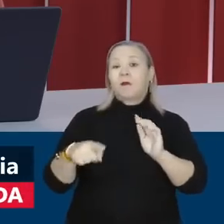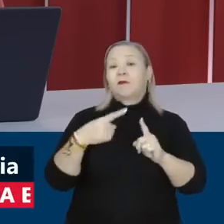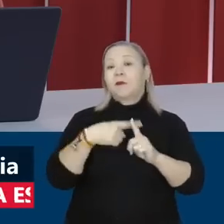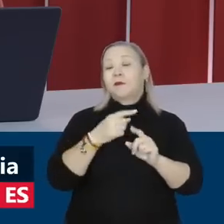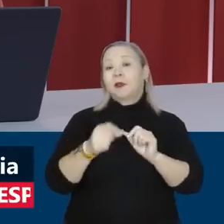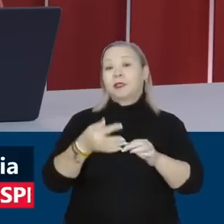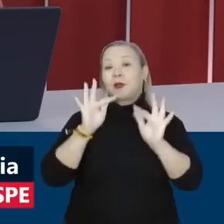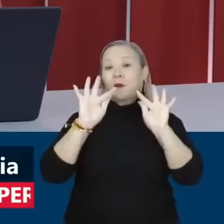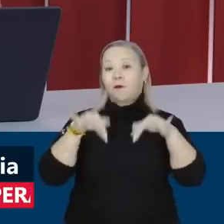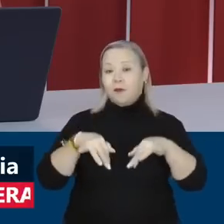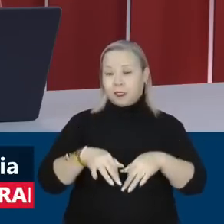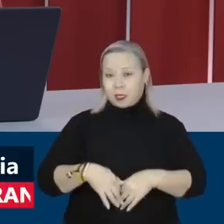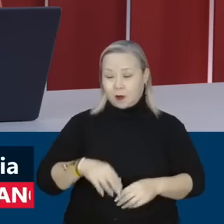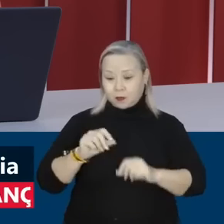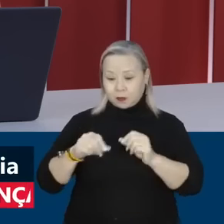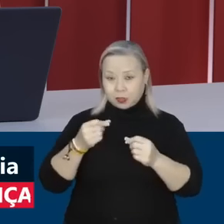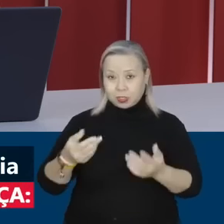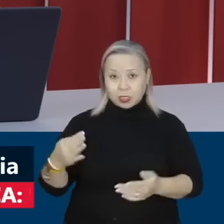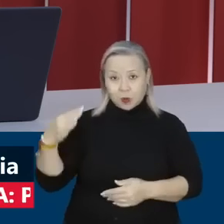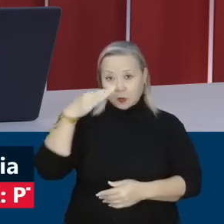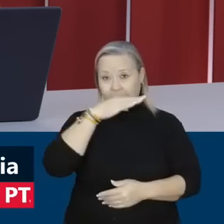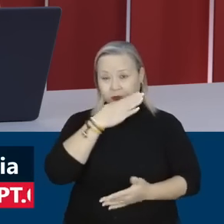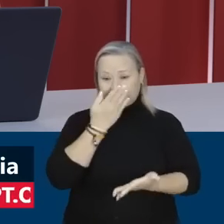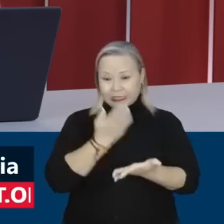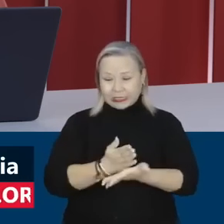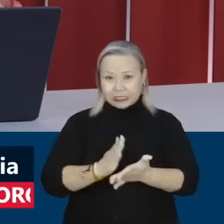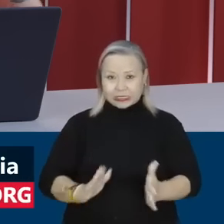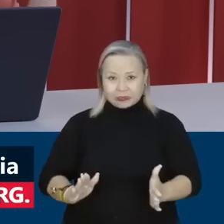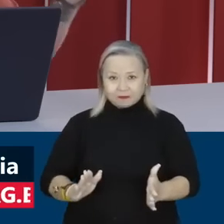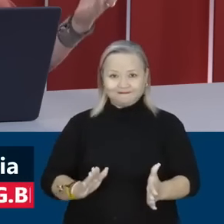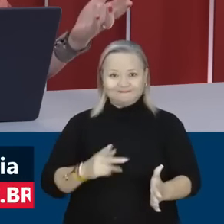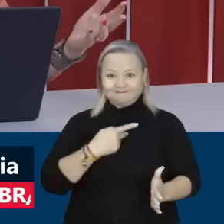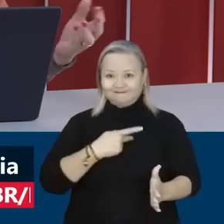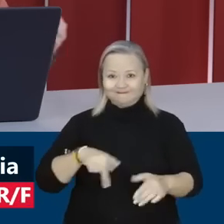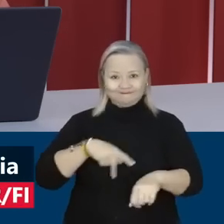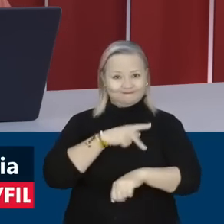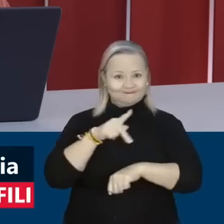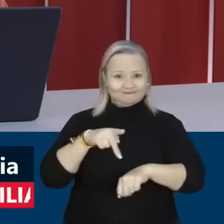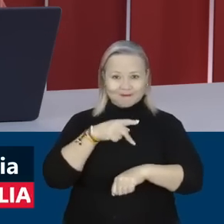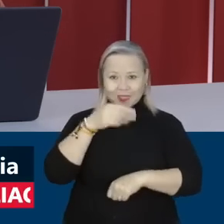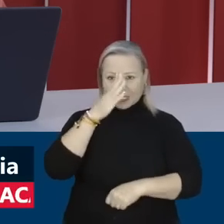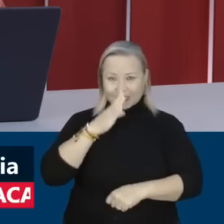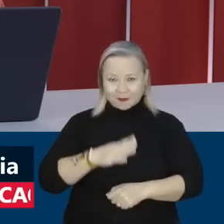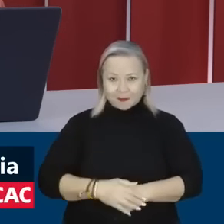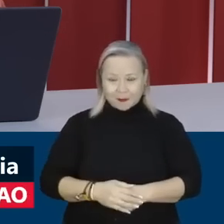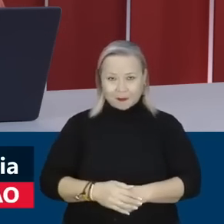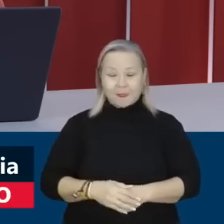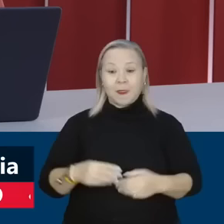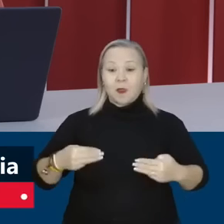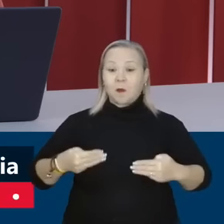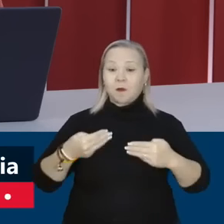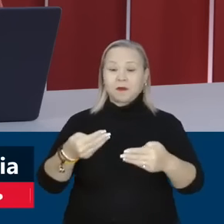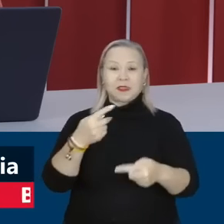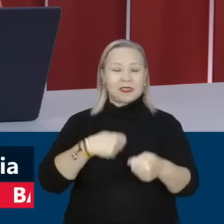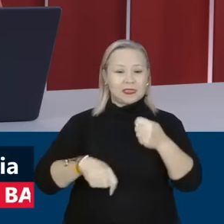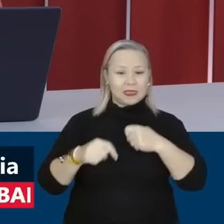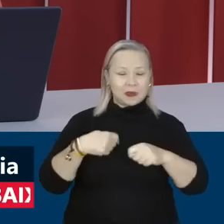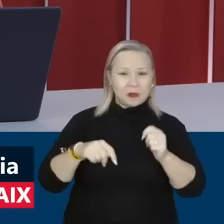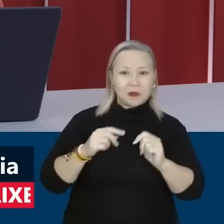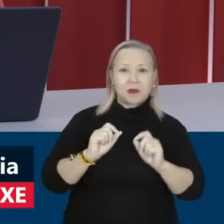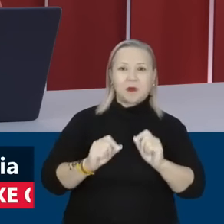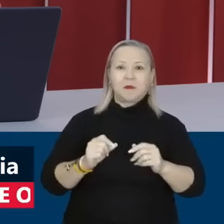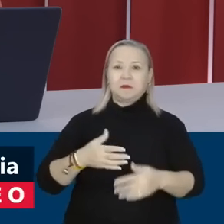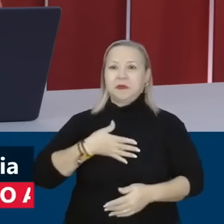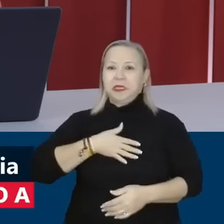que o Bolsonaro quebrou o Estado brasileiro, né? O Ministério da Economia tentou contestar O